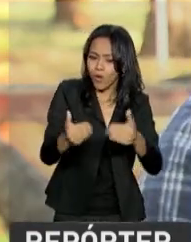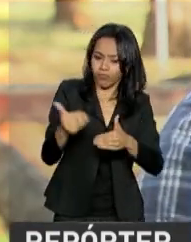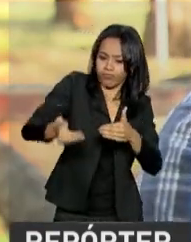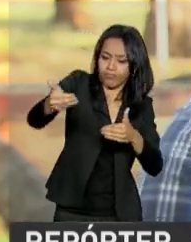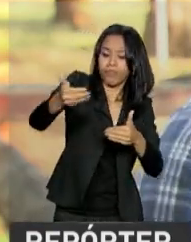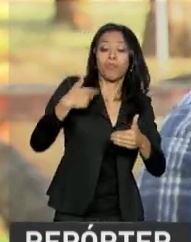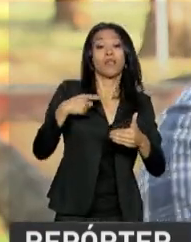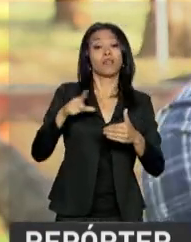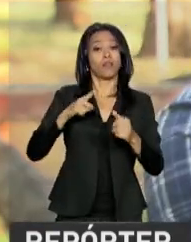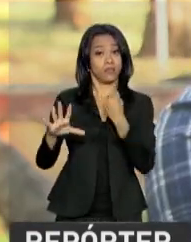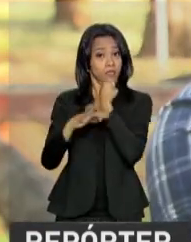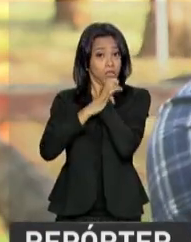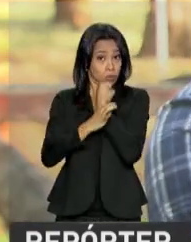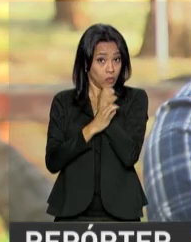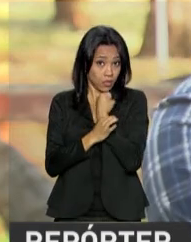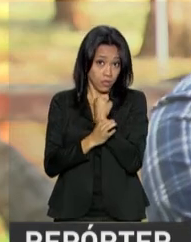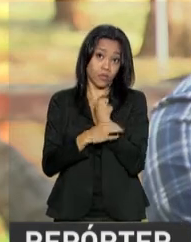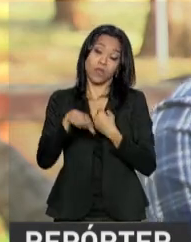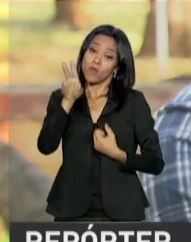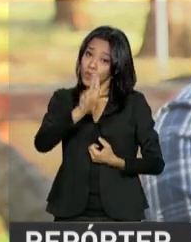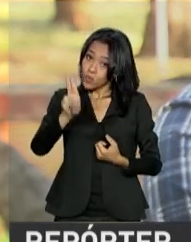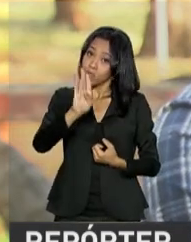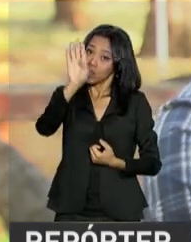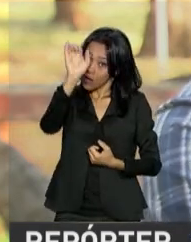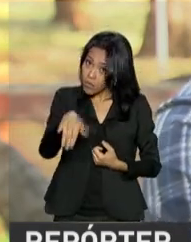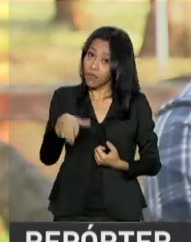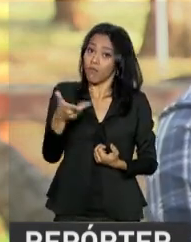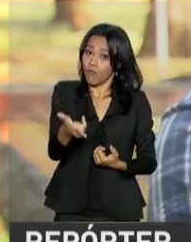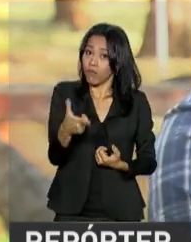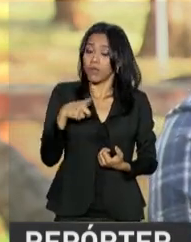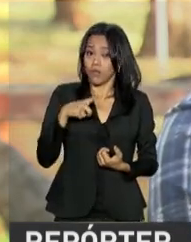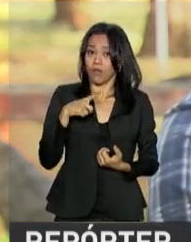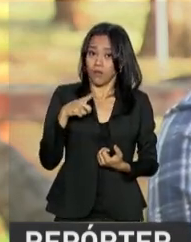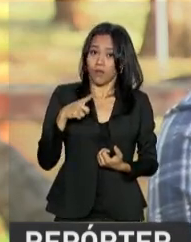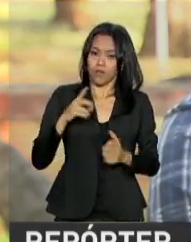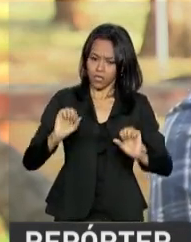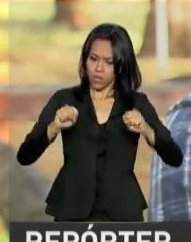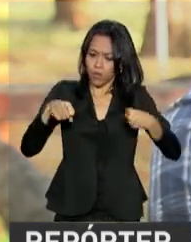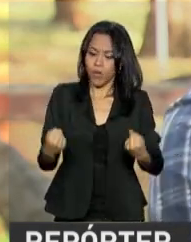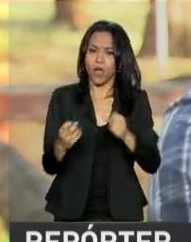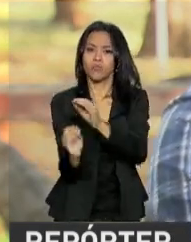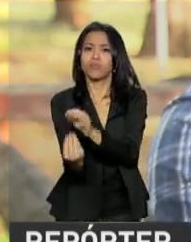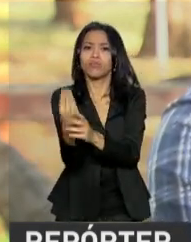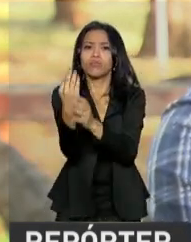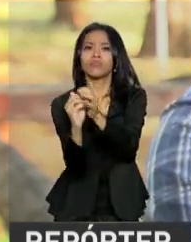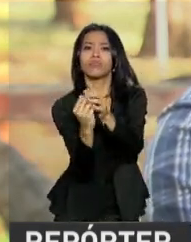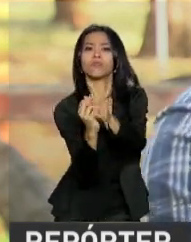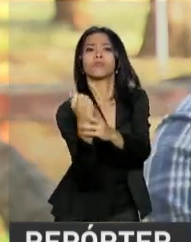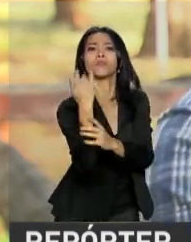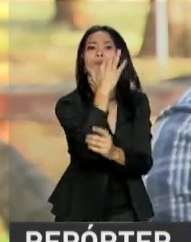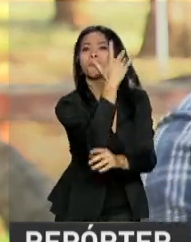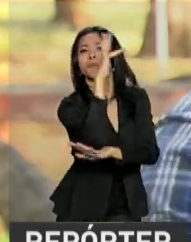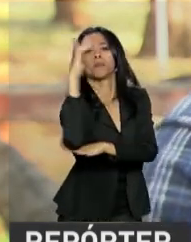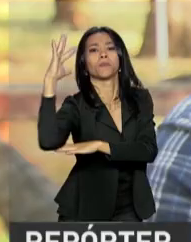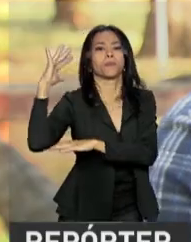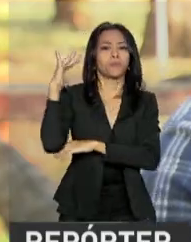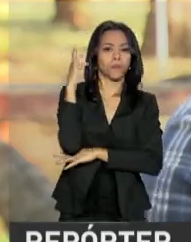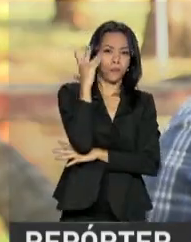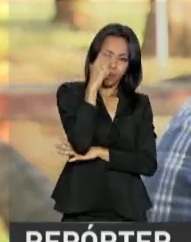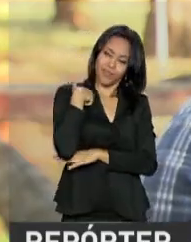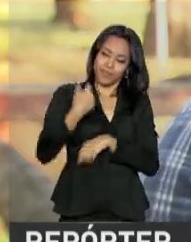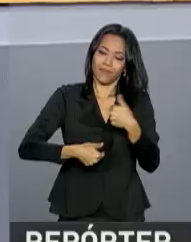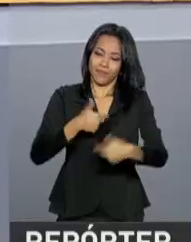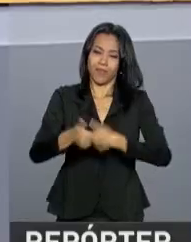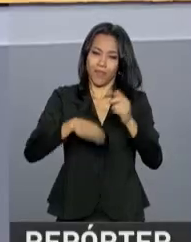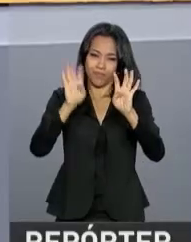a segurança de que sim um manejo tem sido bem feito a floresta tem recuperado é ea missão do serviço florestal está sendo